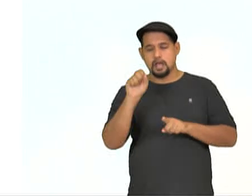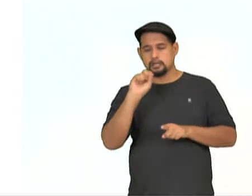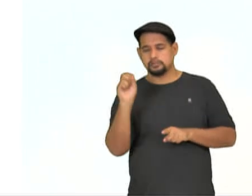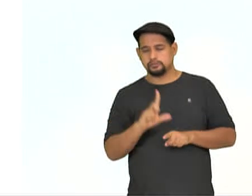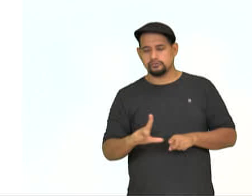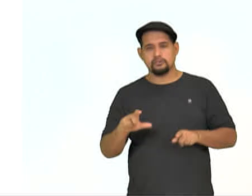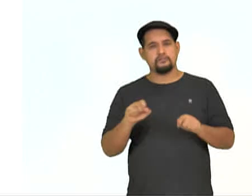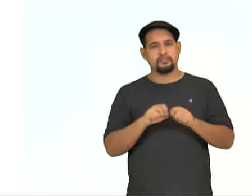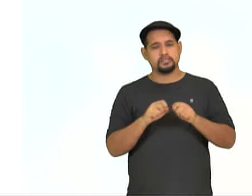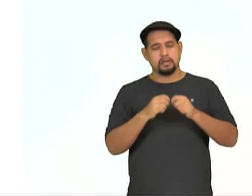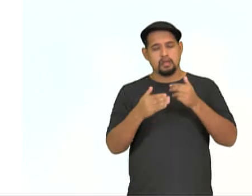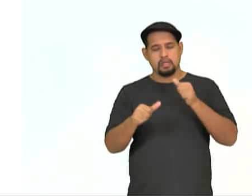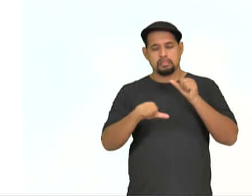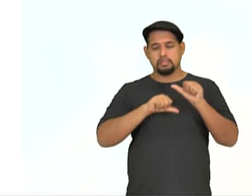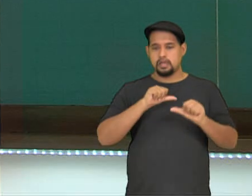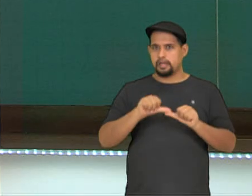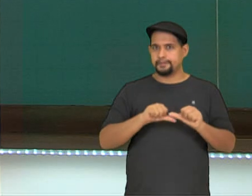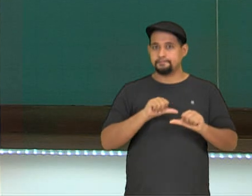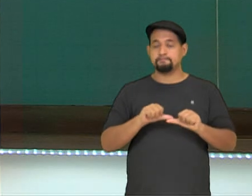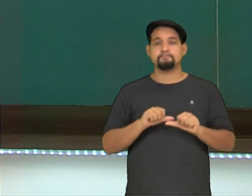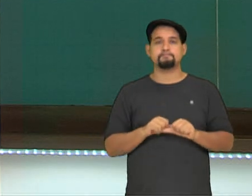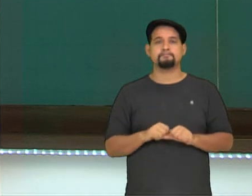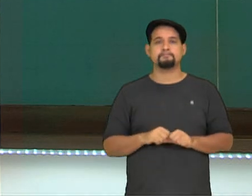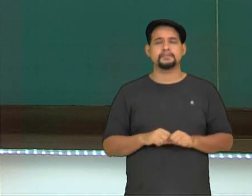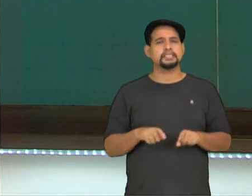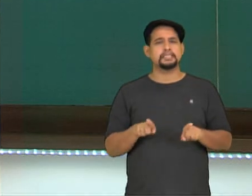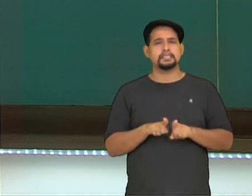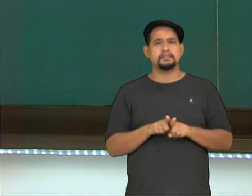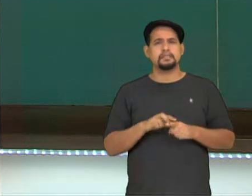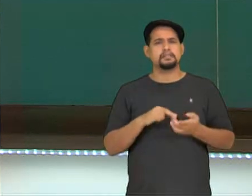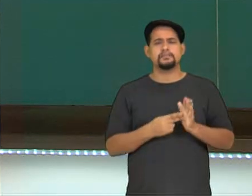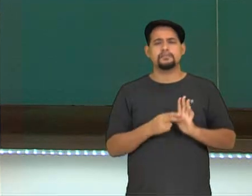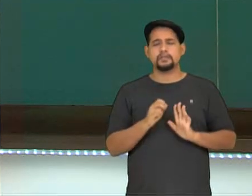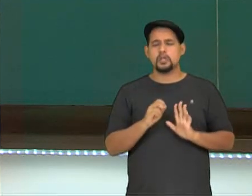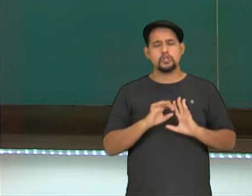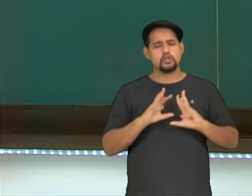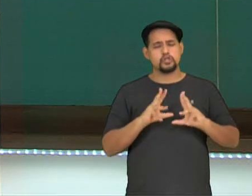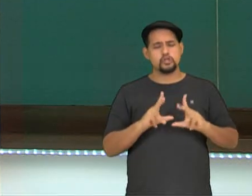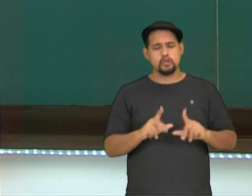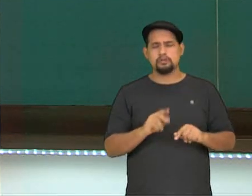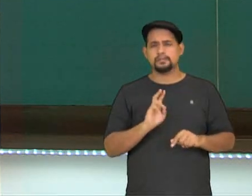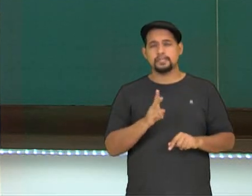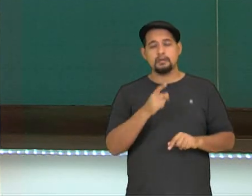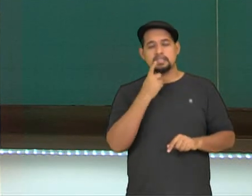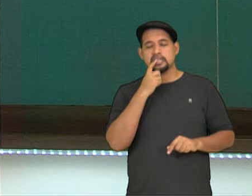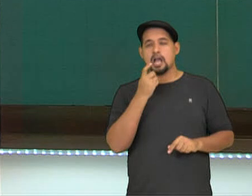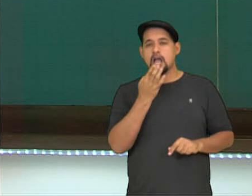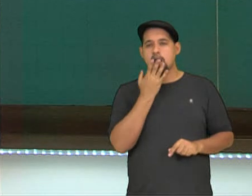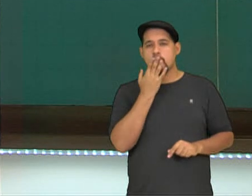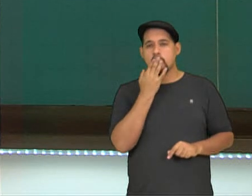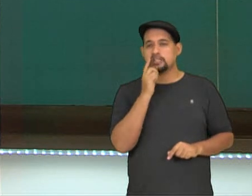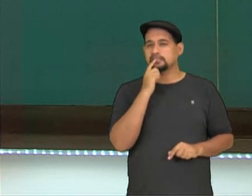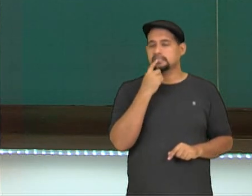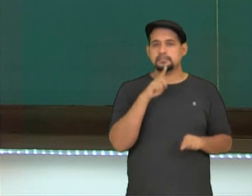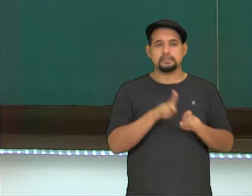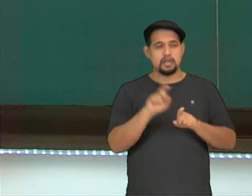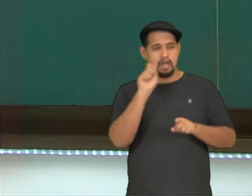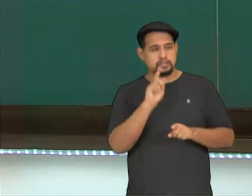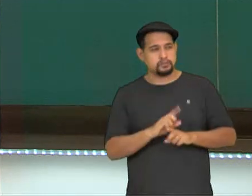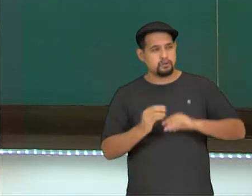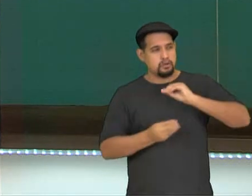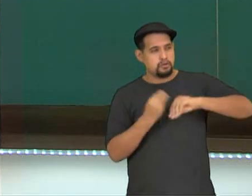fazendo exatamente esse contraste. Lembrando que dentro da Idade Antiga, implantada pelos egípcios, sempre o dourado e o azul colocados